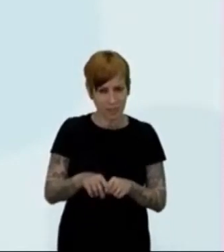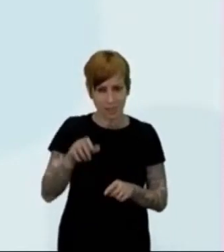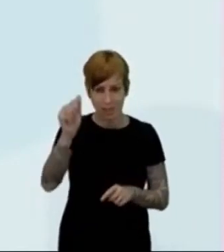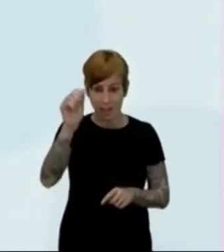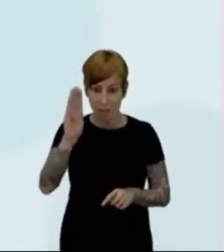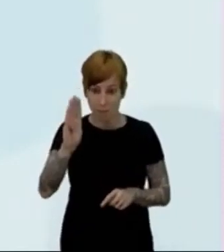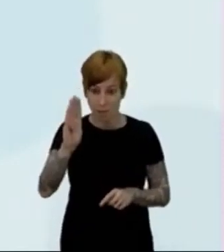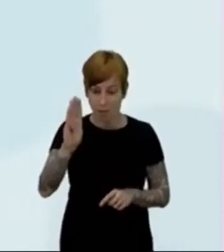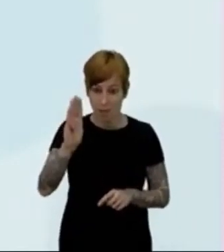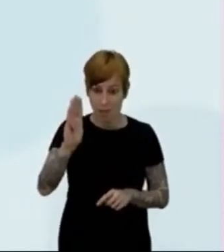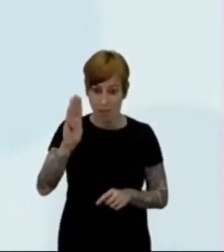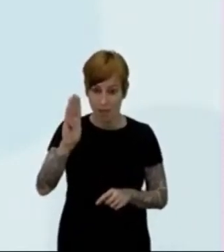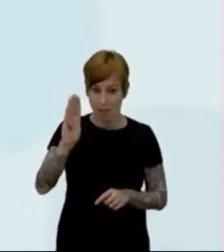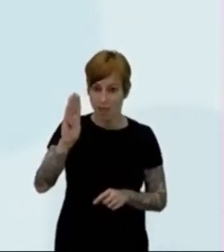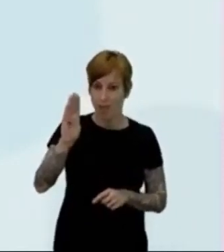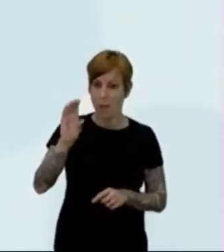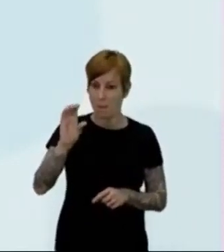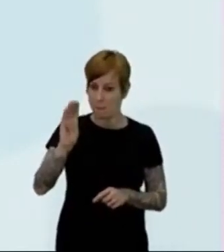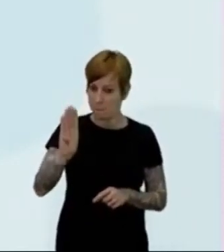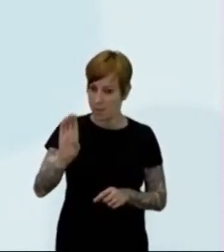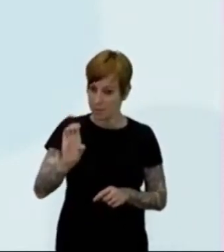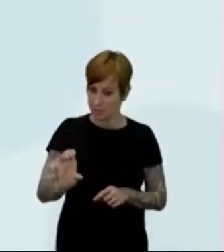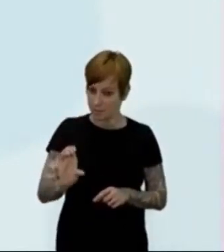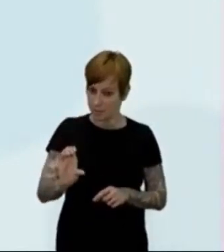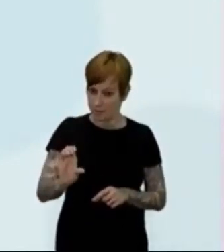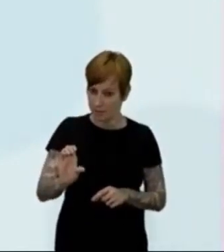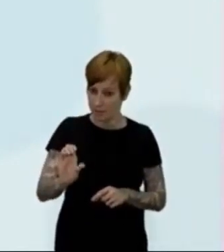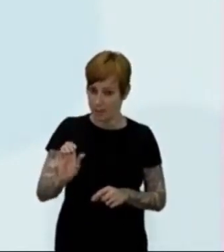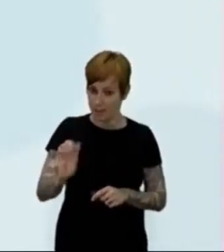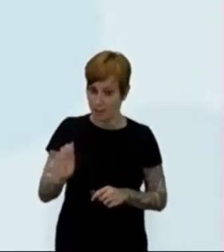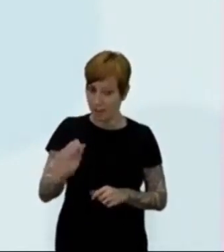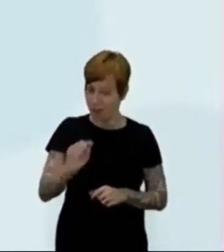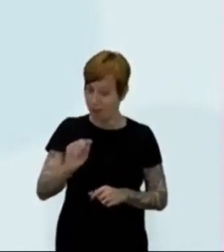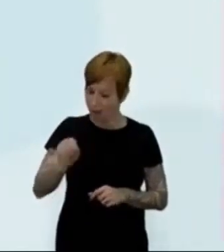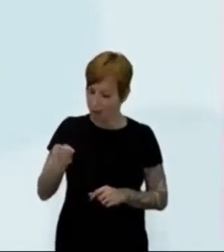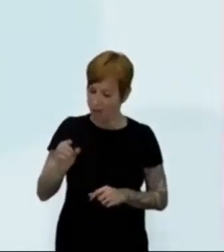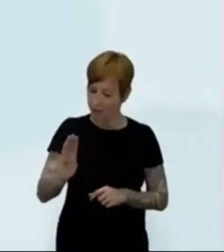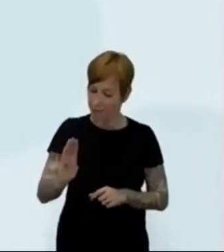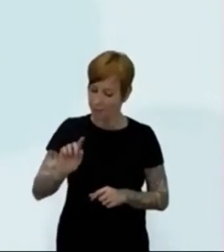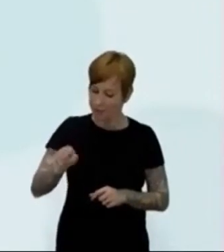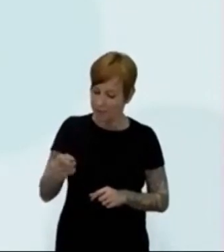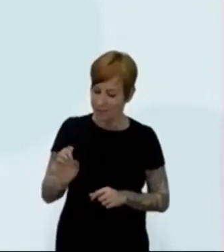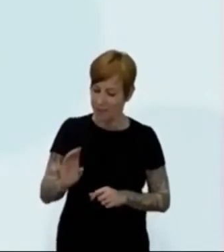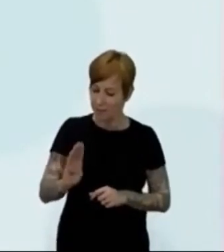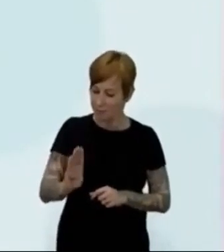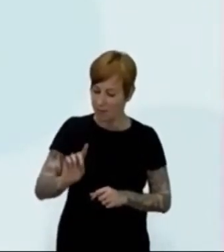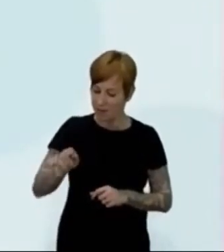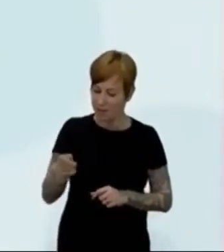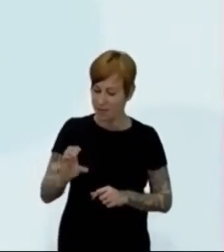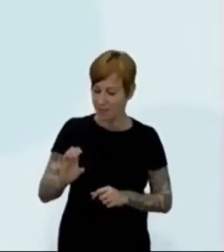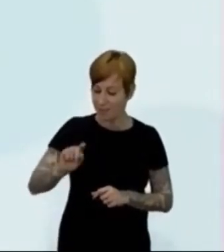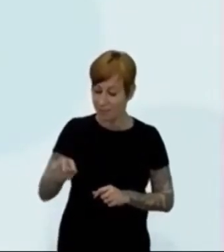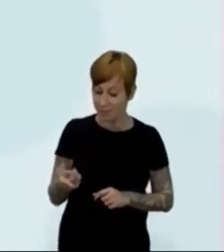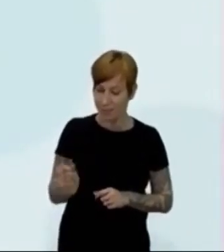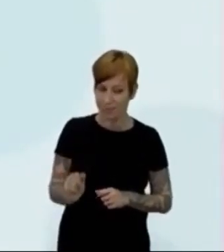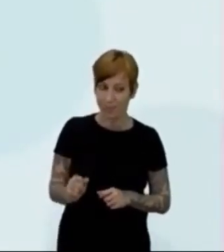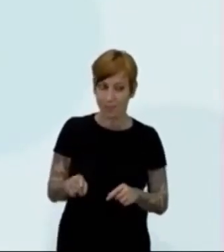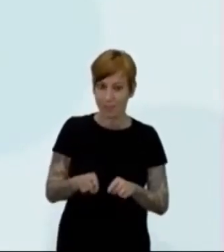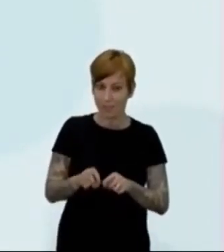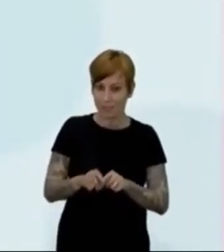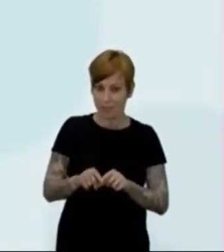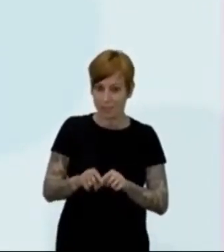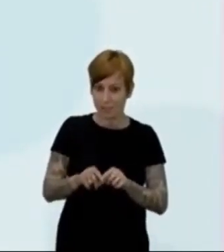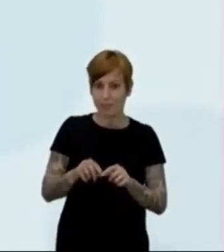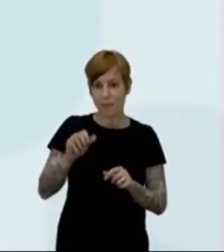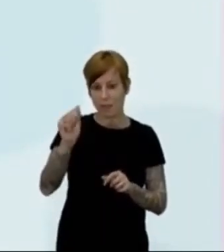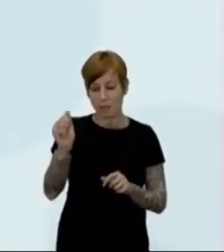que é este pedacinho, segmento BC, segmento A', B', segmento B', C' e o segmento maior